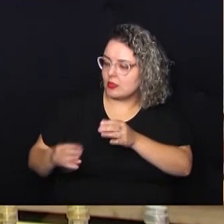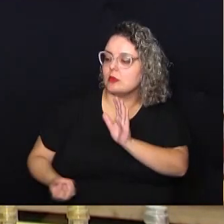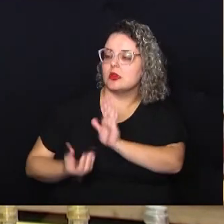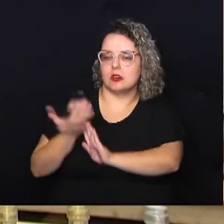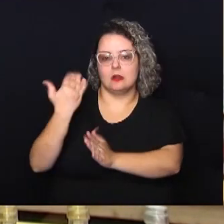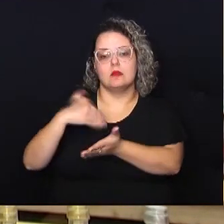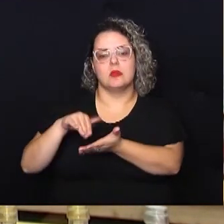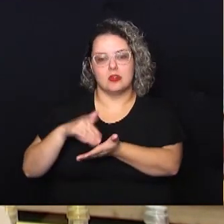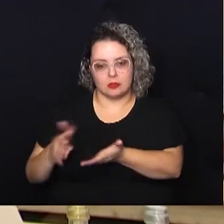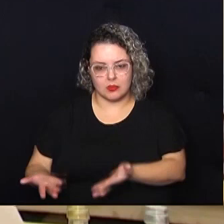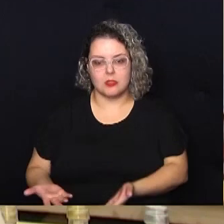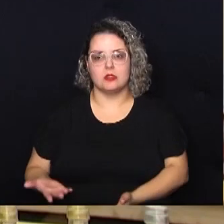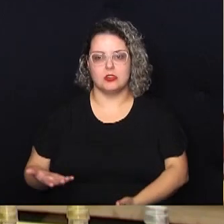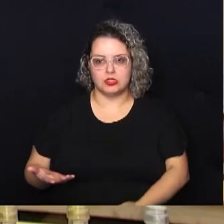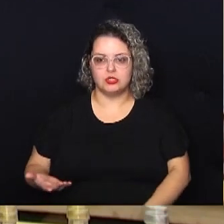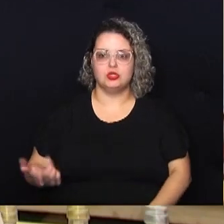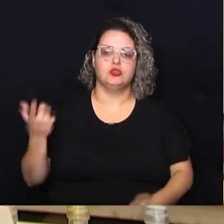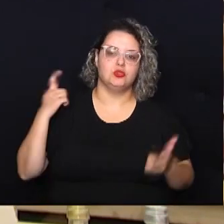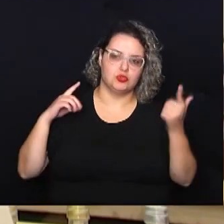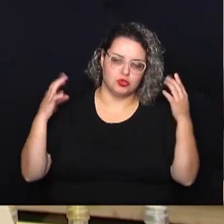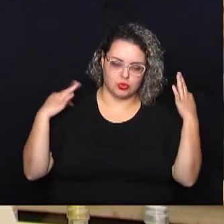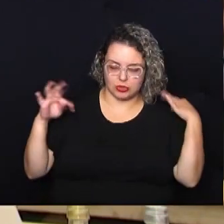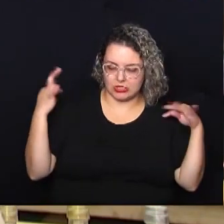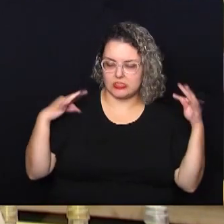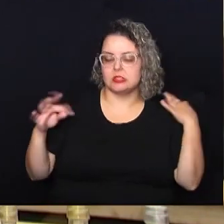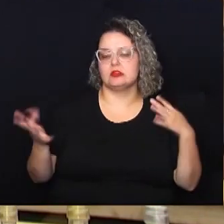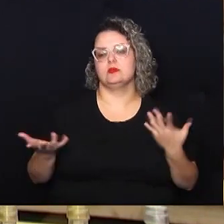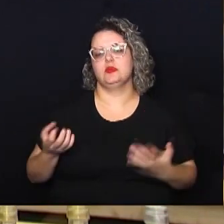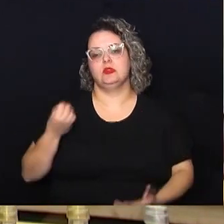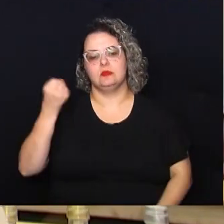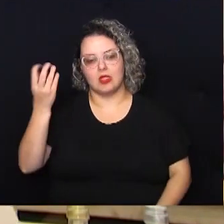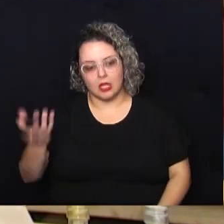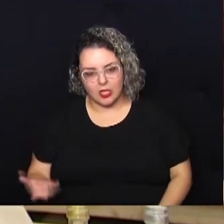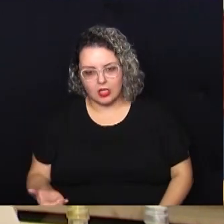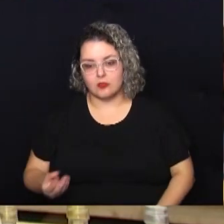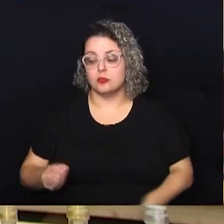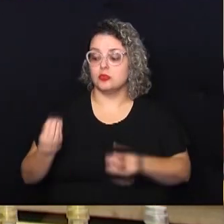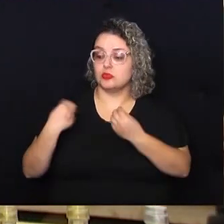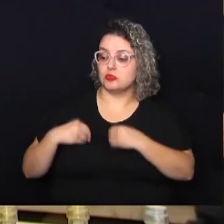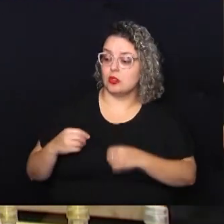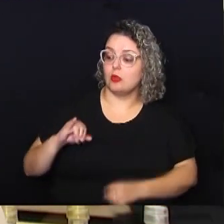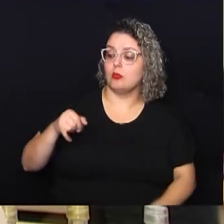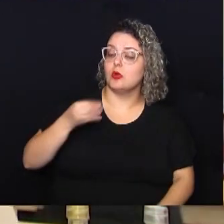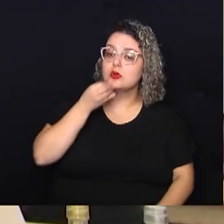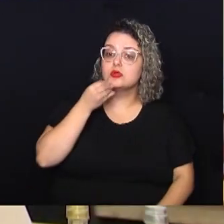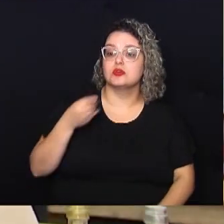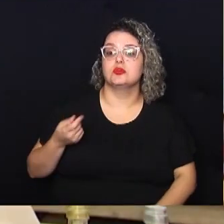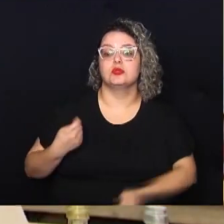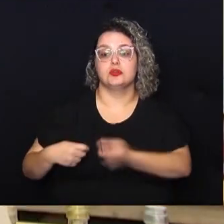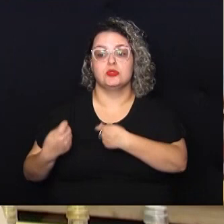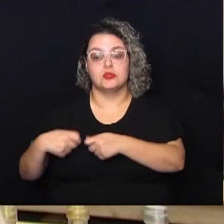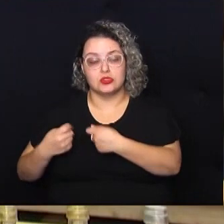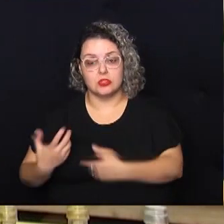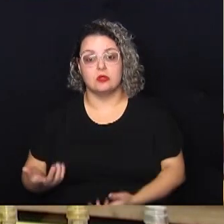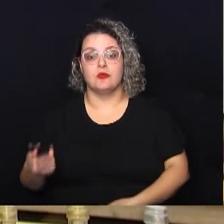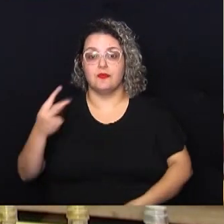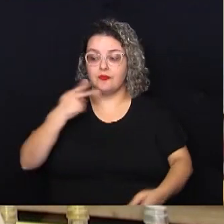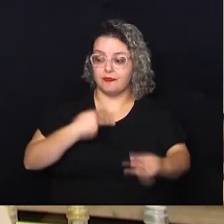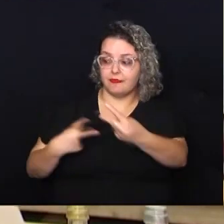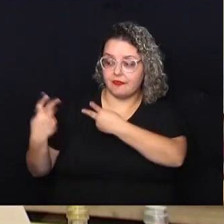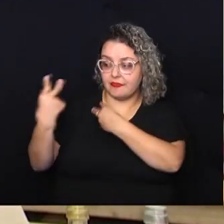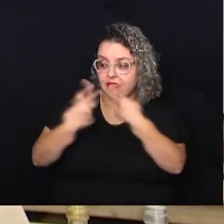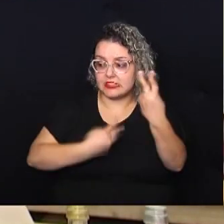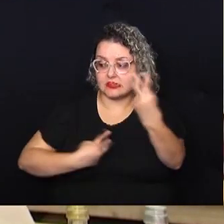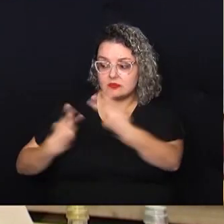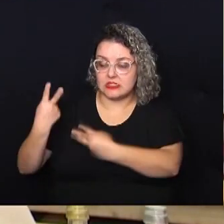Turismo do Estado de São Paulo, trouxe para a gente oportunidades de negócios, visibilidade dos nossos produtos,